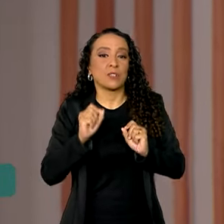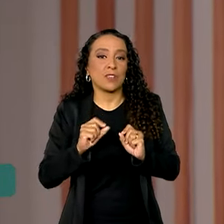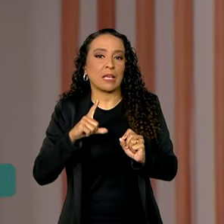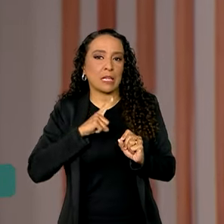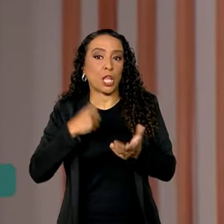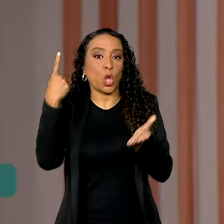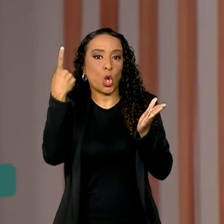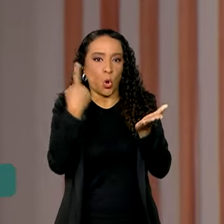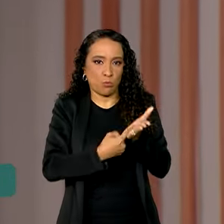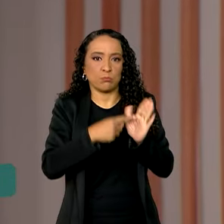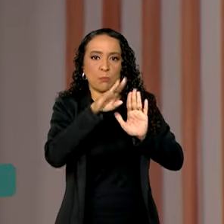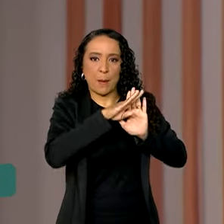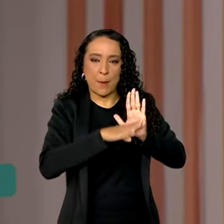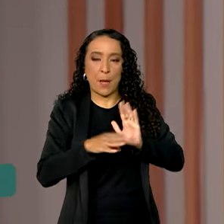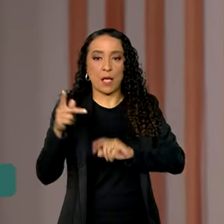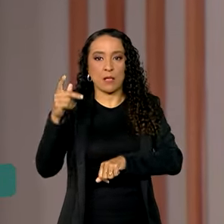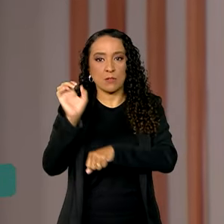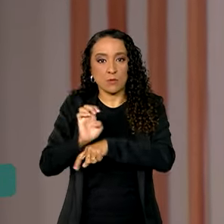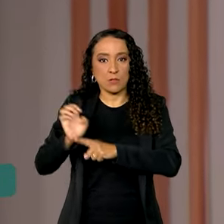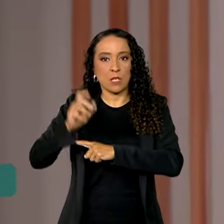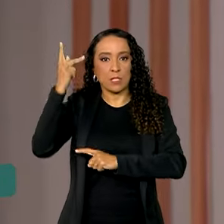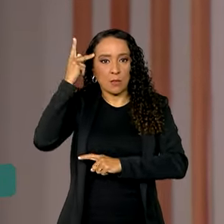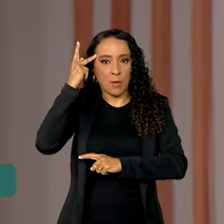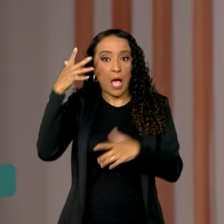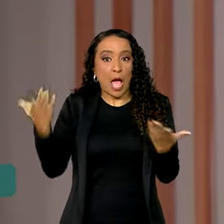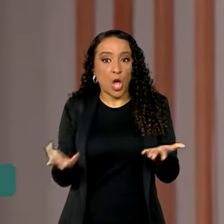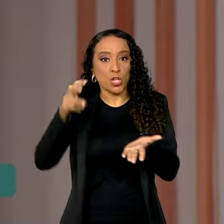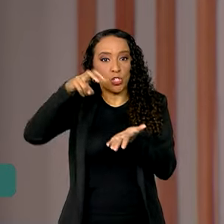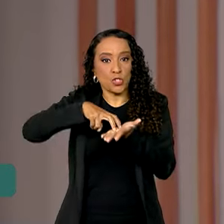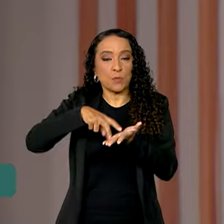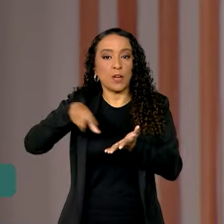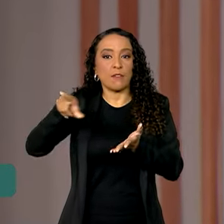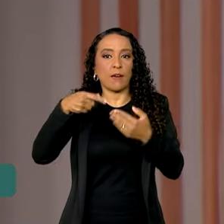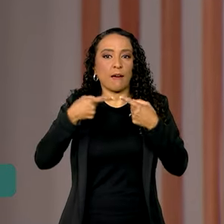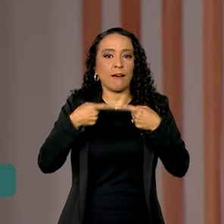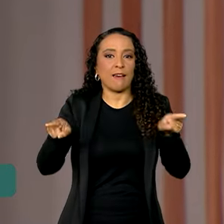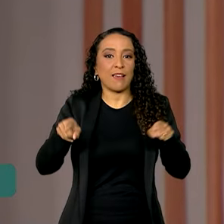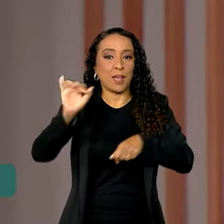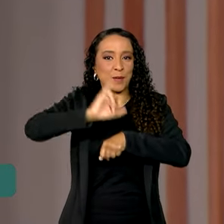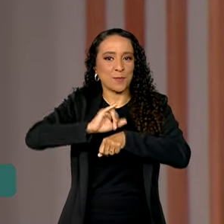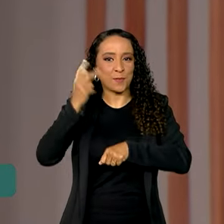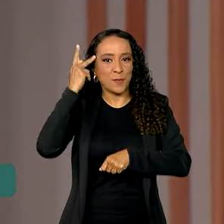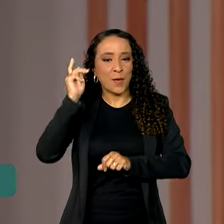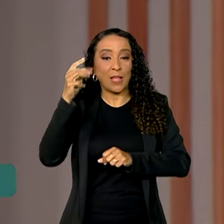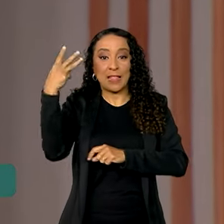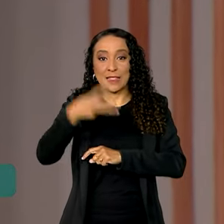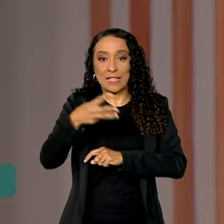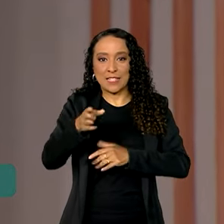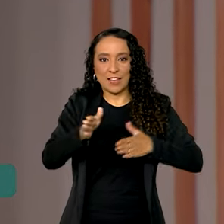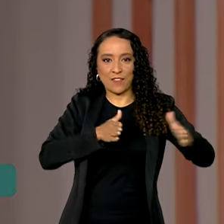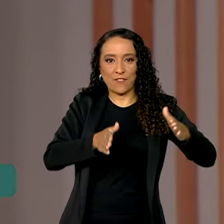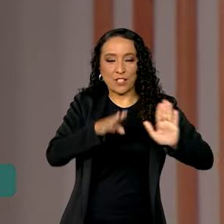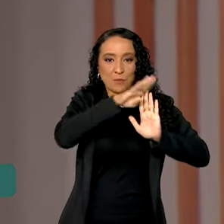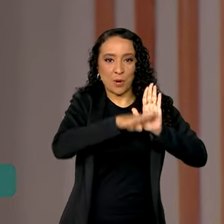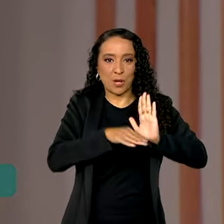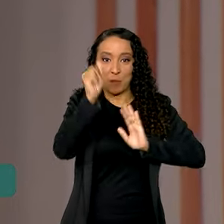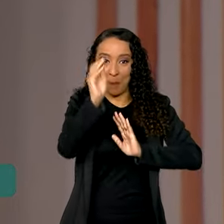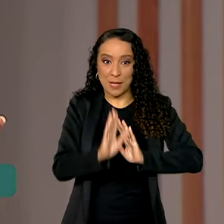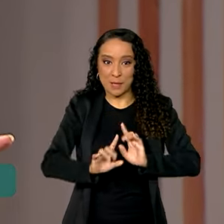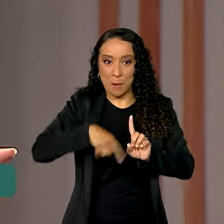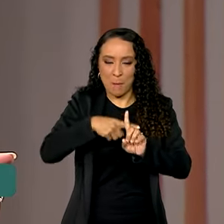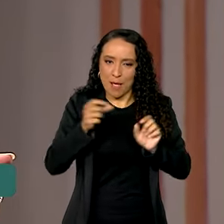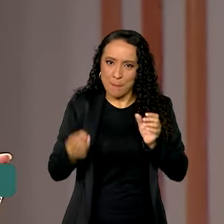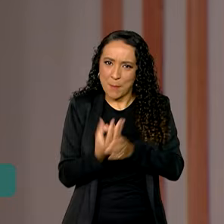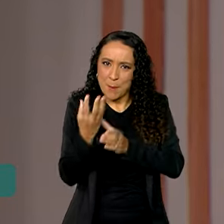tem compromissos no estado de São Paulo. Agora pela manhã, ele vai lançar na capital paulista a terceira fase do programa Brasil